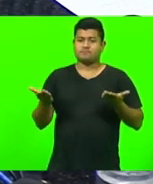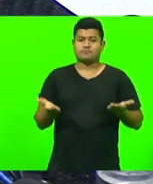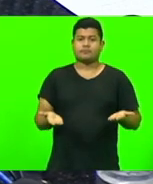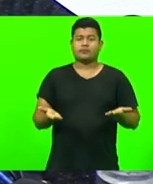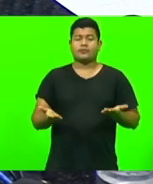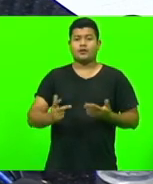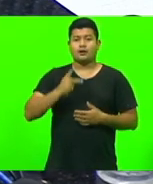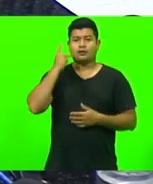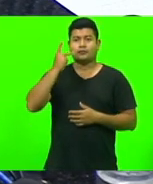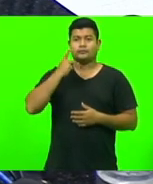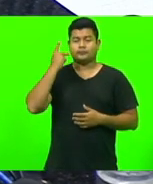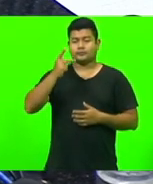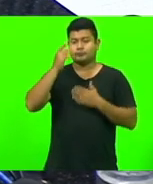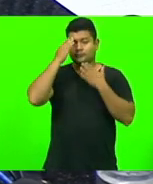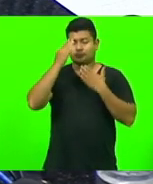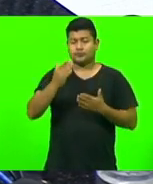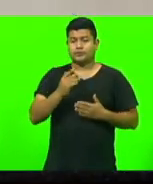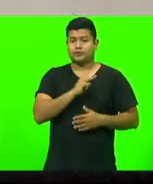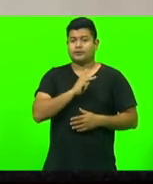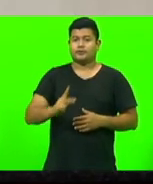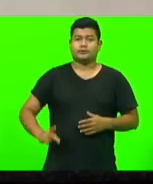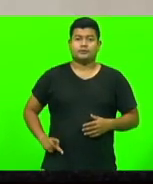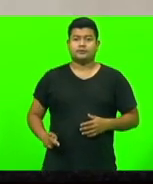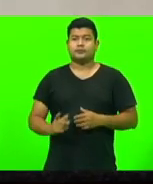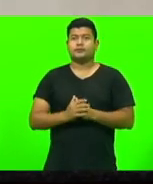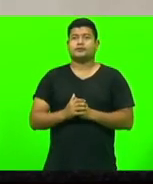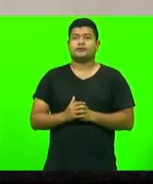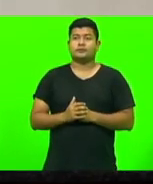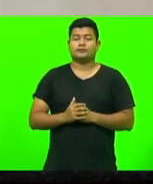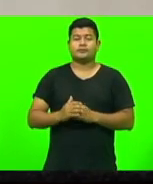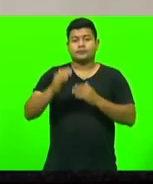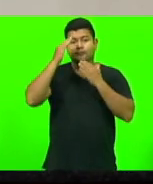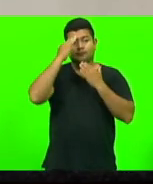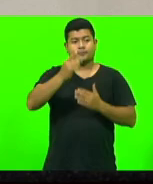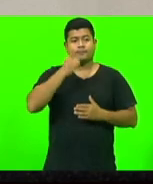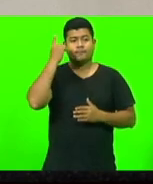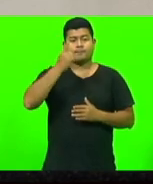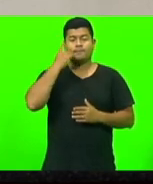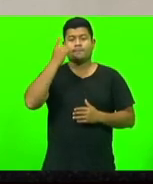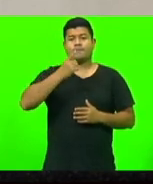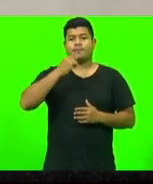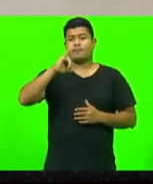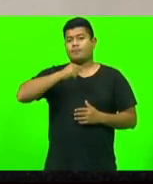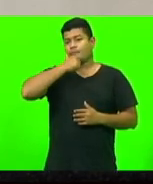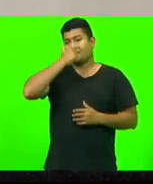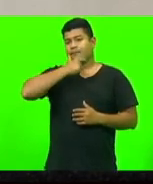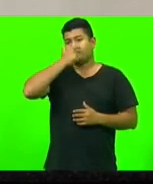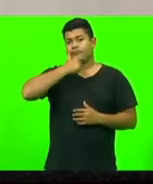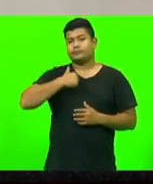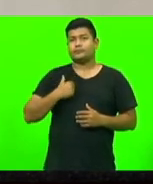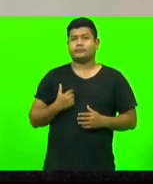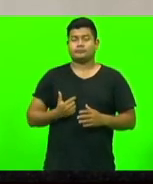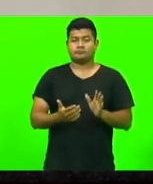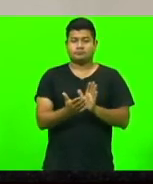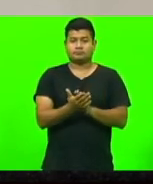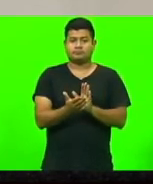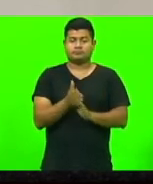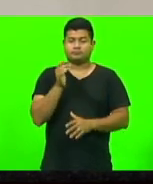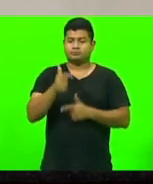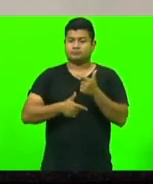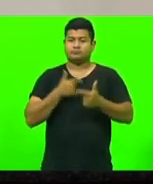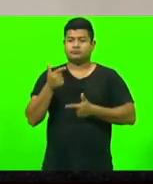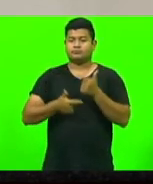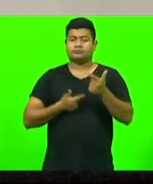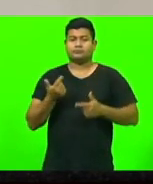Parlamento catarinense. Obrigado, senhor presidente. Obrigado, deputado Jean Recon. Parabéns pelo trabalho que